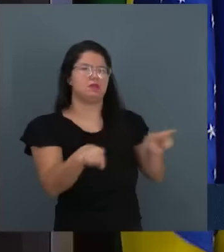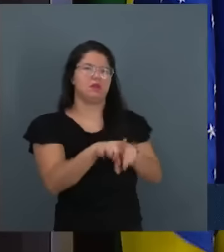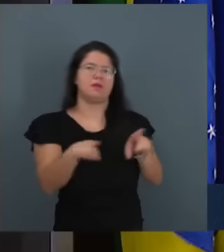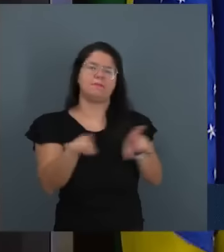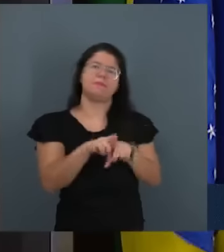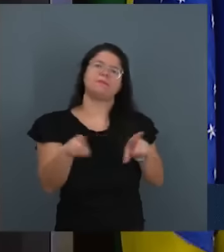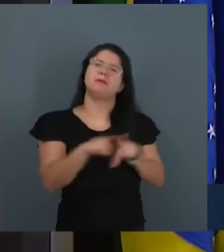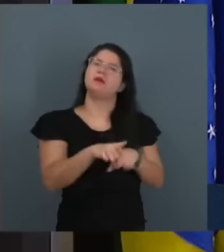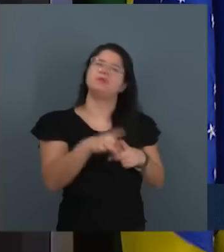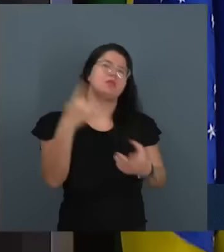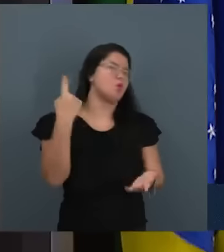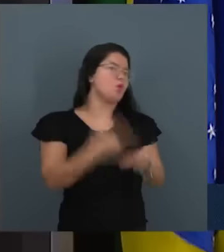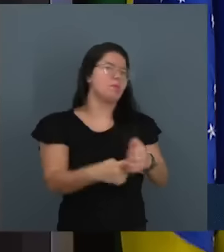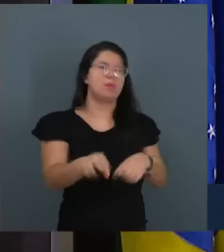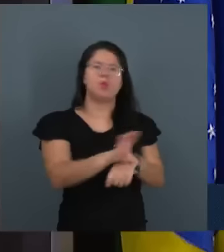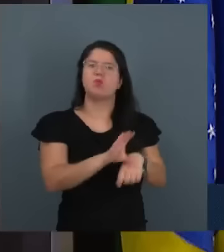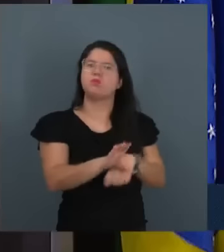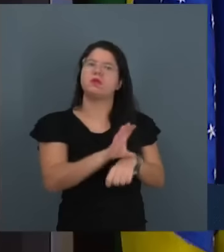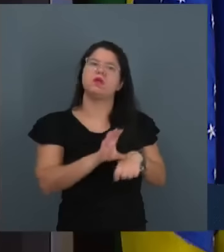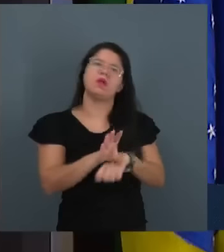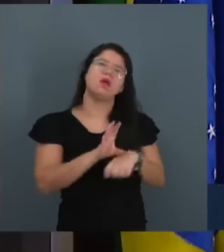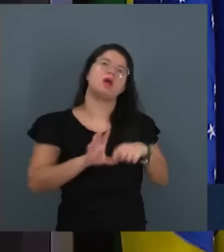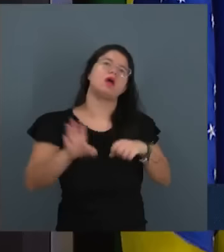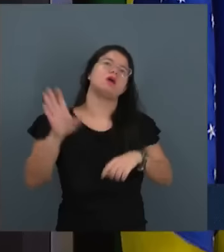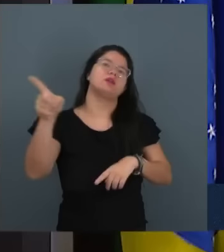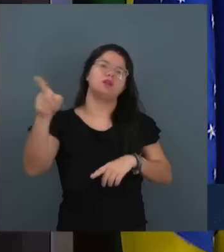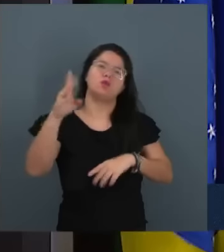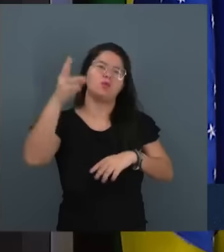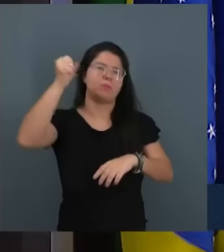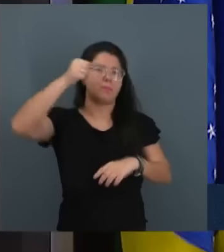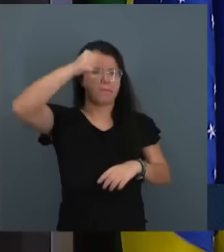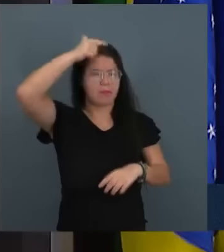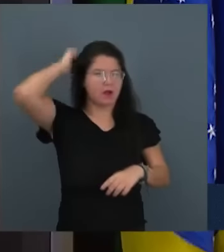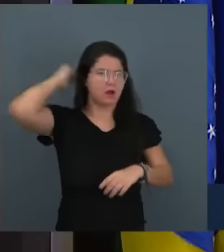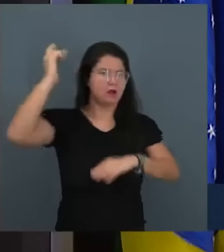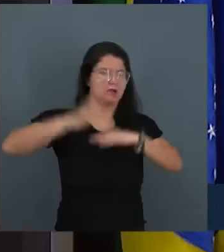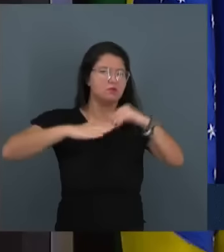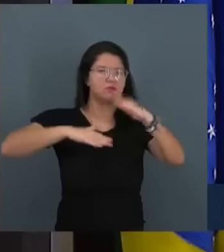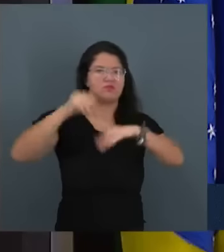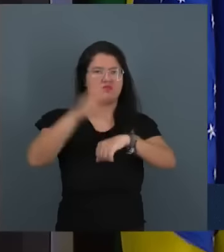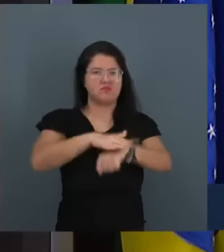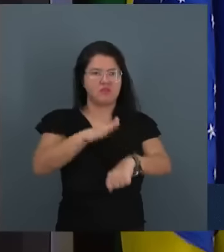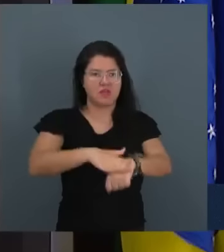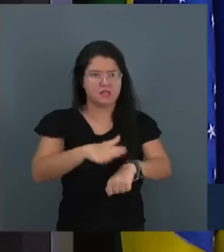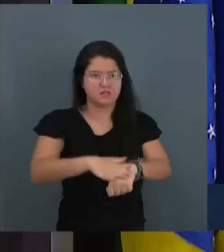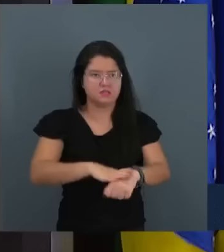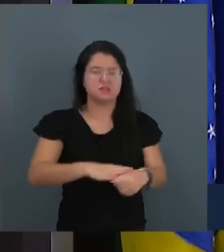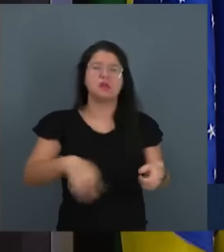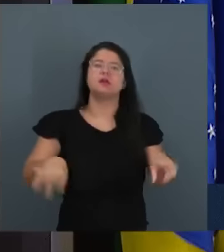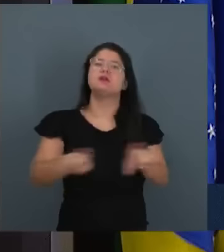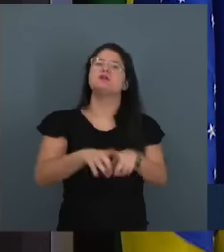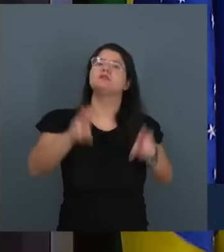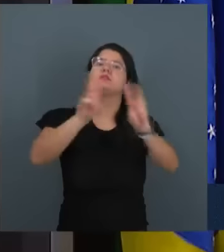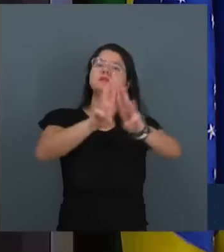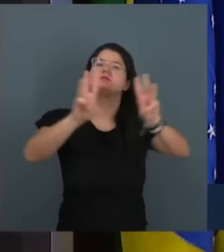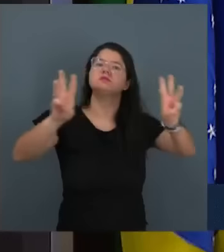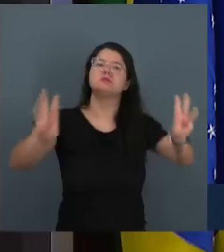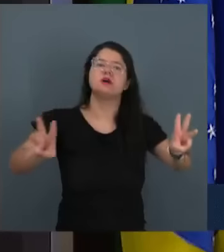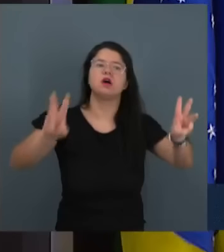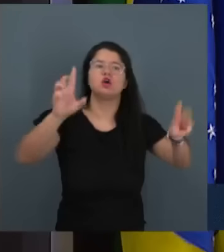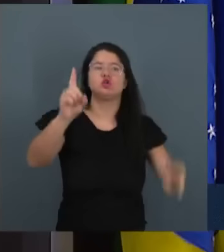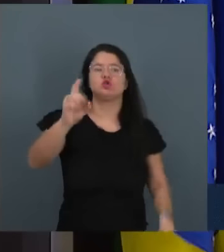da Constituição brasileira praticados pelo ministro Moraes. O trabalho está disponível num site denominado